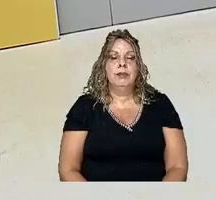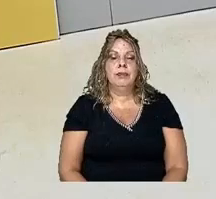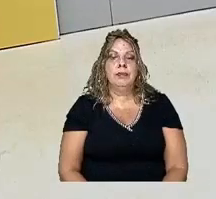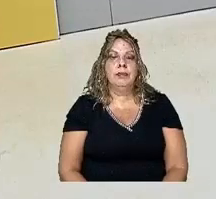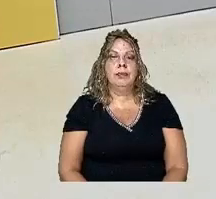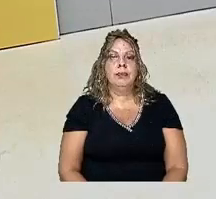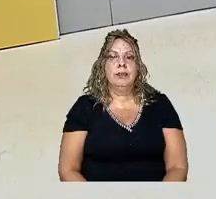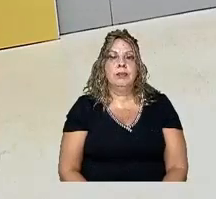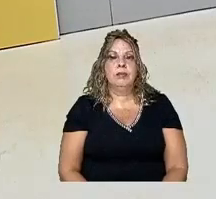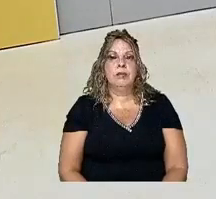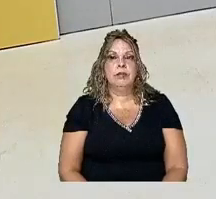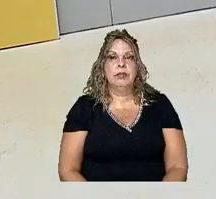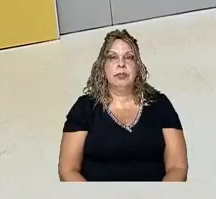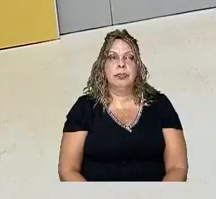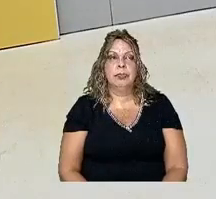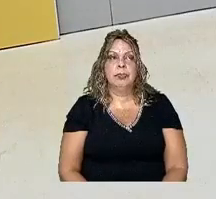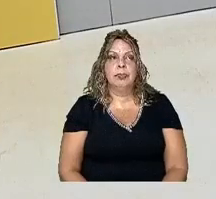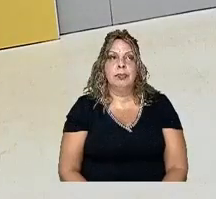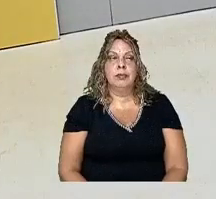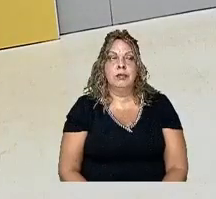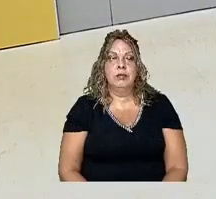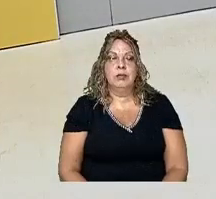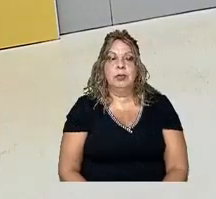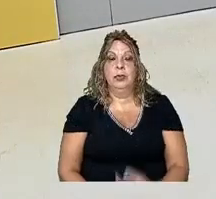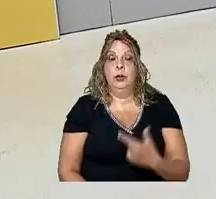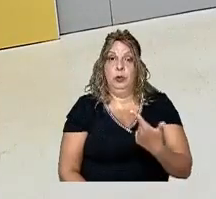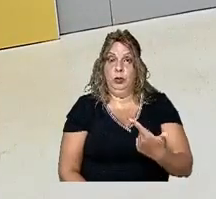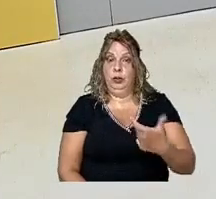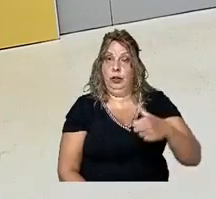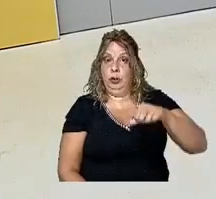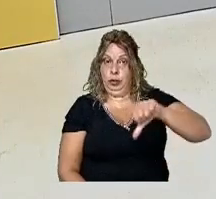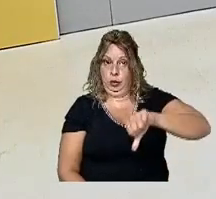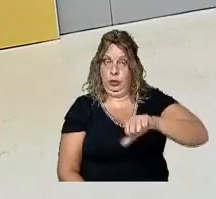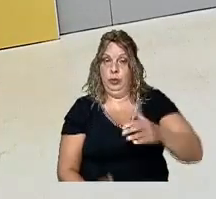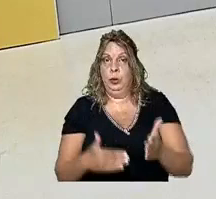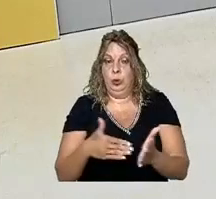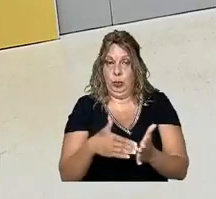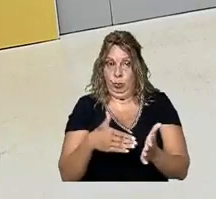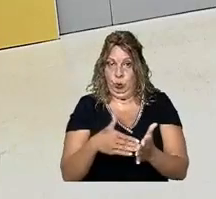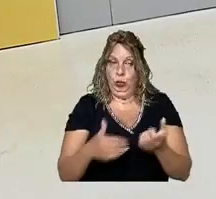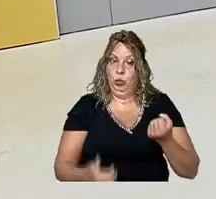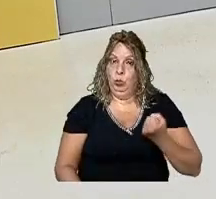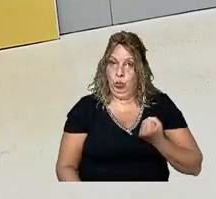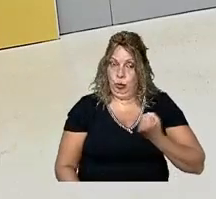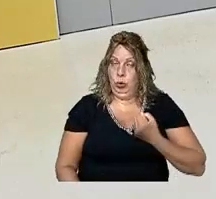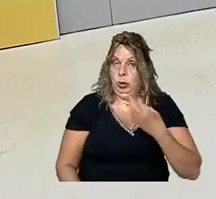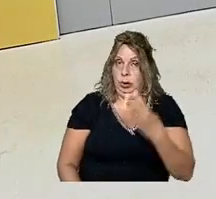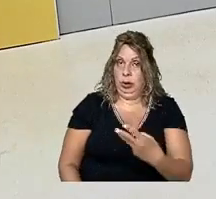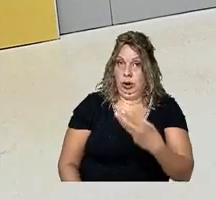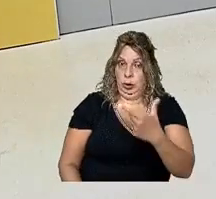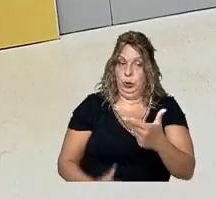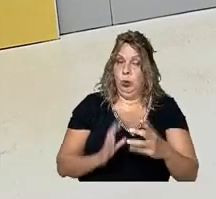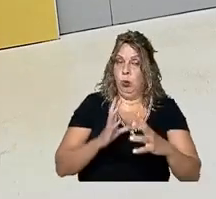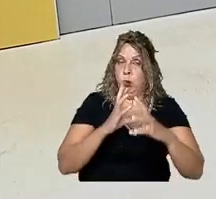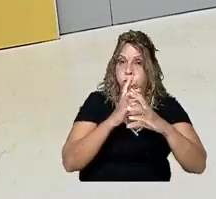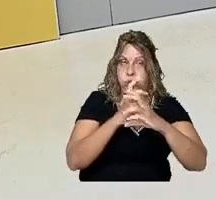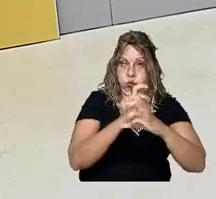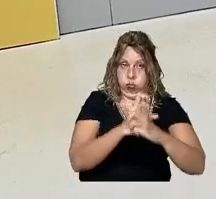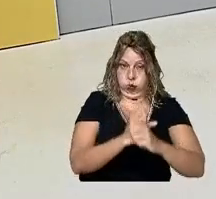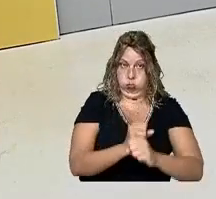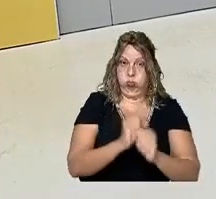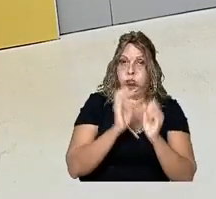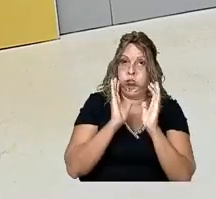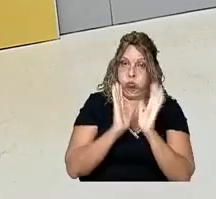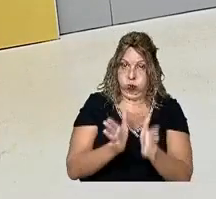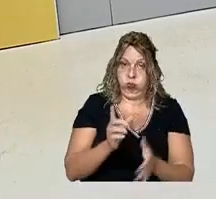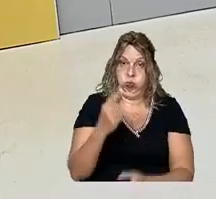29, última bolinha e chamada. E atenção que 29 foi a última bolinha que saiu no total de 32 bolas já chamadas. Tem